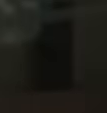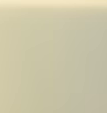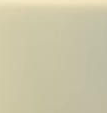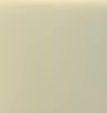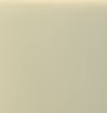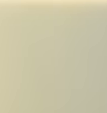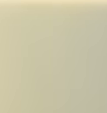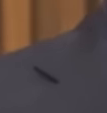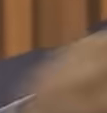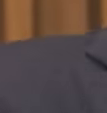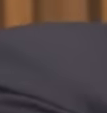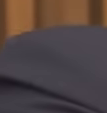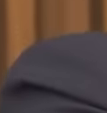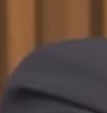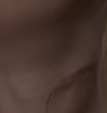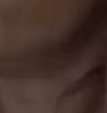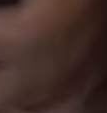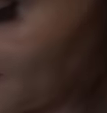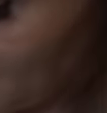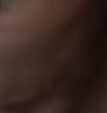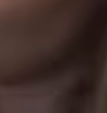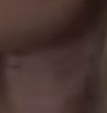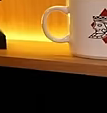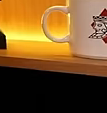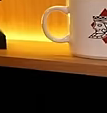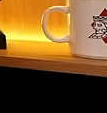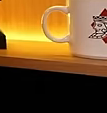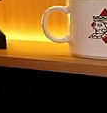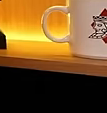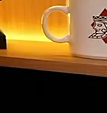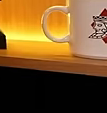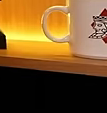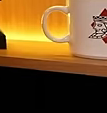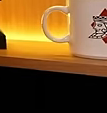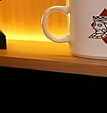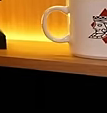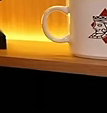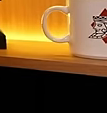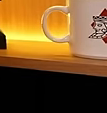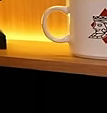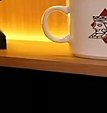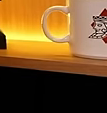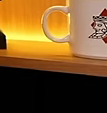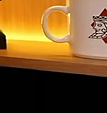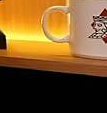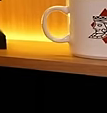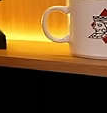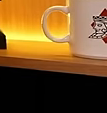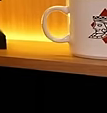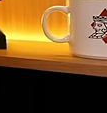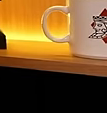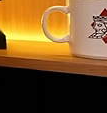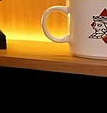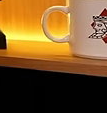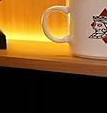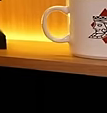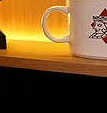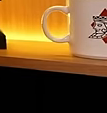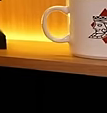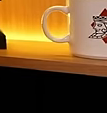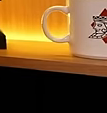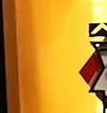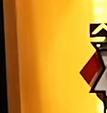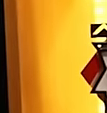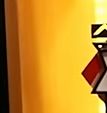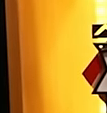profissional, como comentarista político, colunista de jornal e depois vencendo duas eleições de deputado federal, foi fundamental ler e escrever